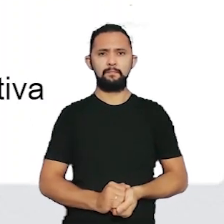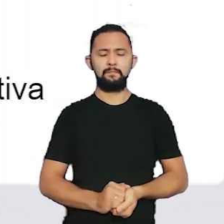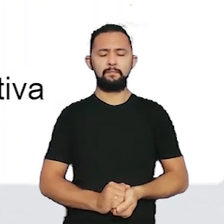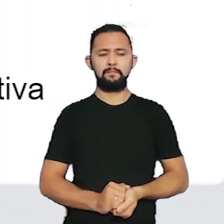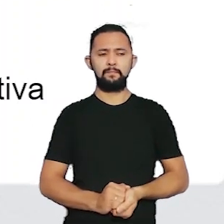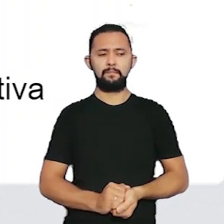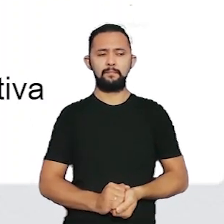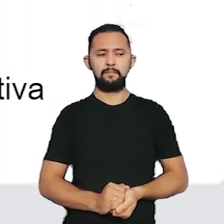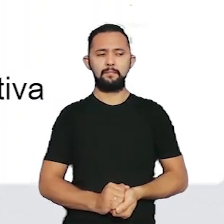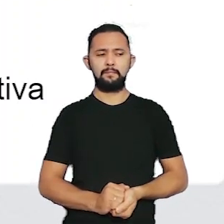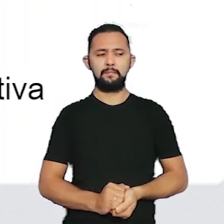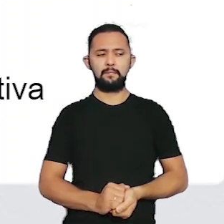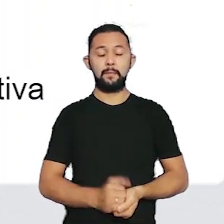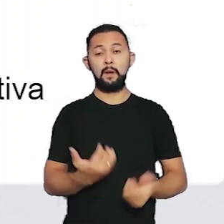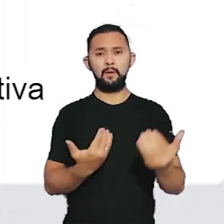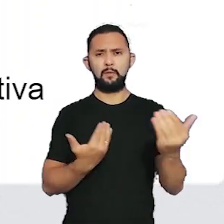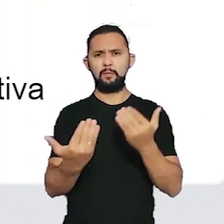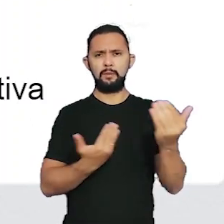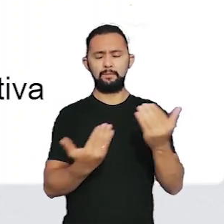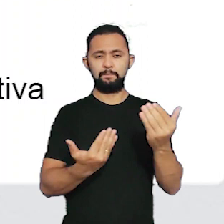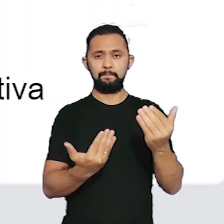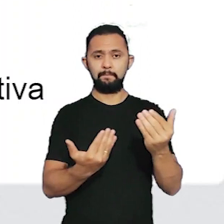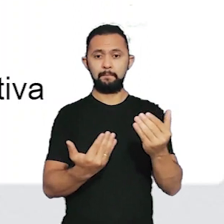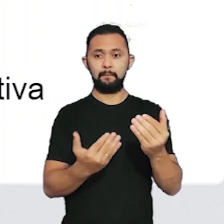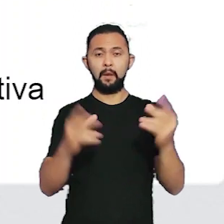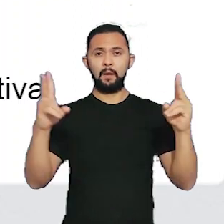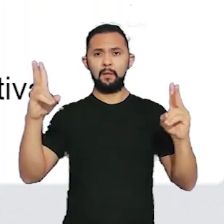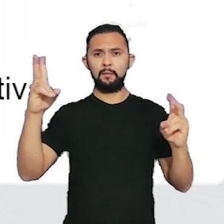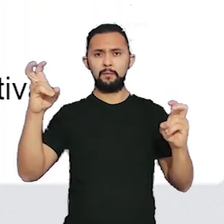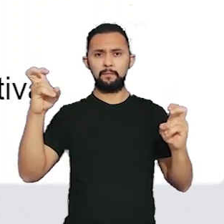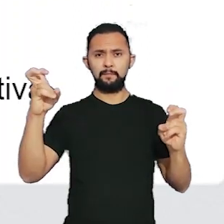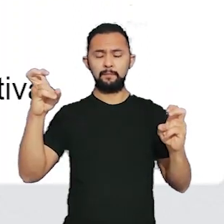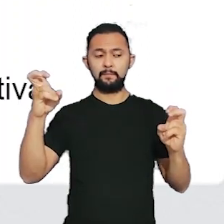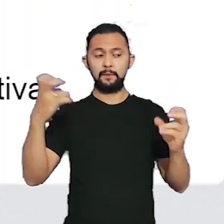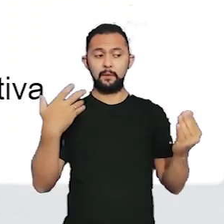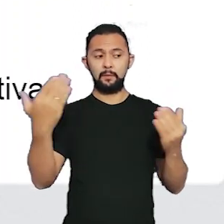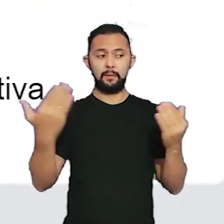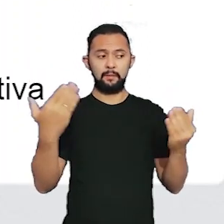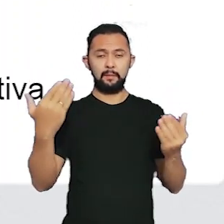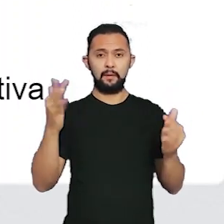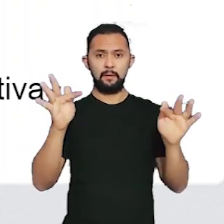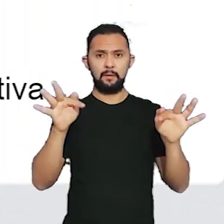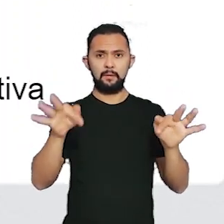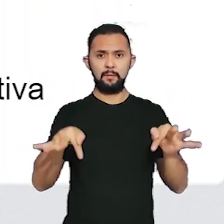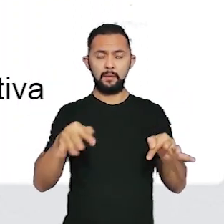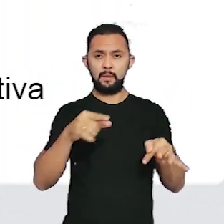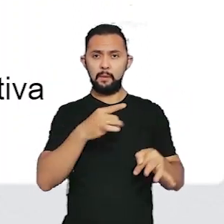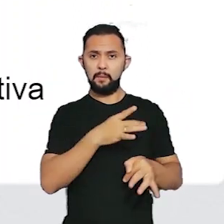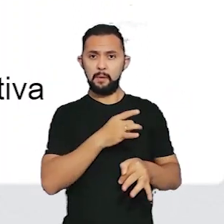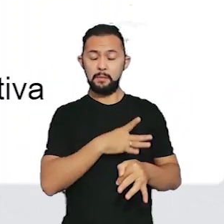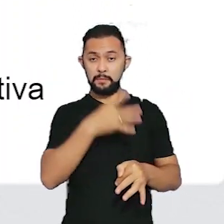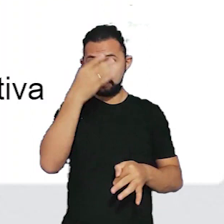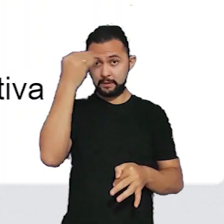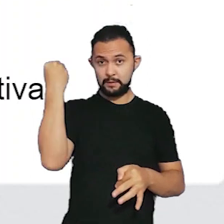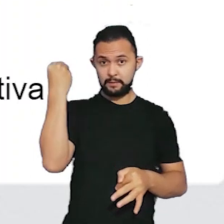Em relação ao trecho, e no fim declarou-me que eu tinha medo de que você me esquecesse. As orações